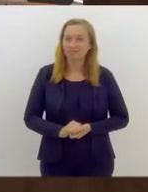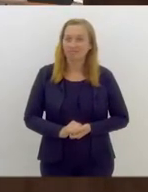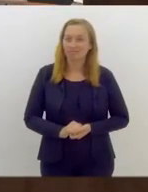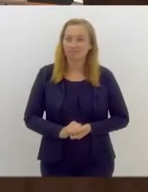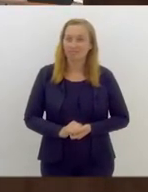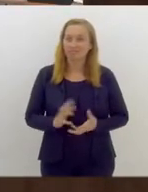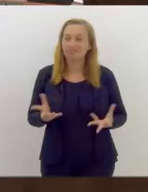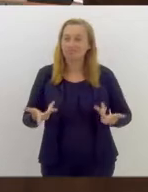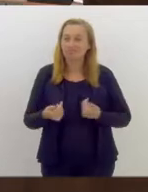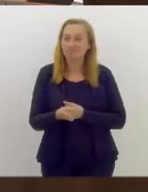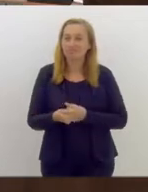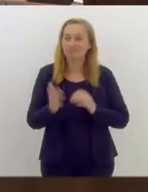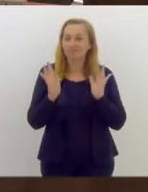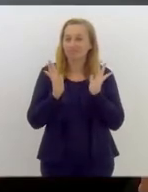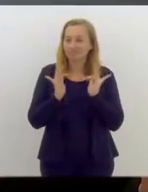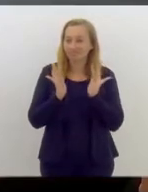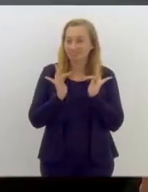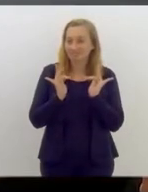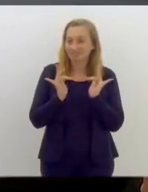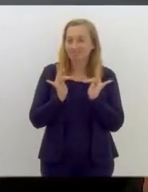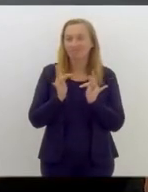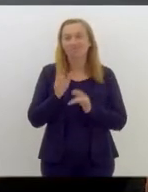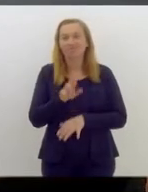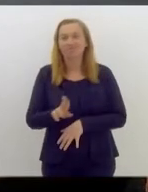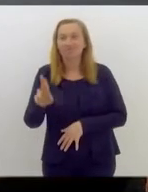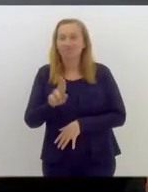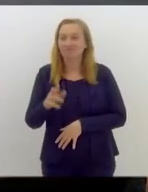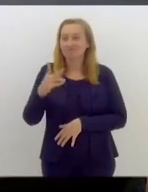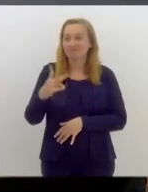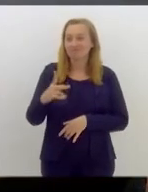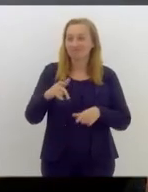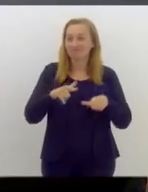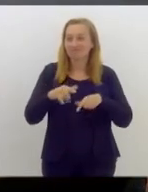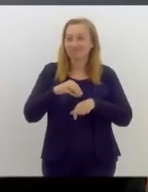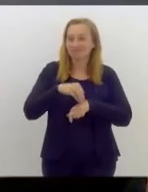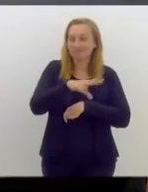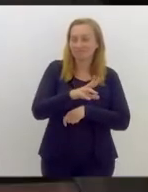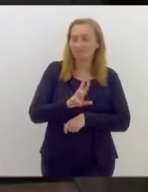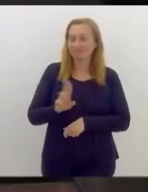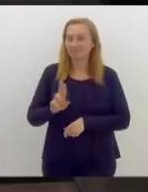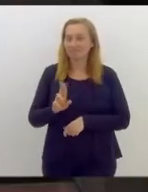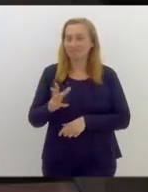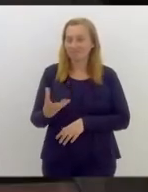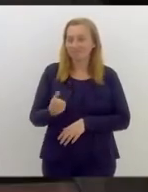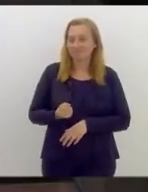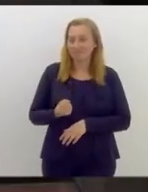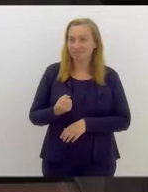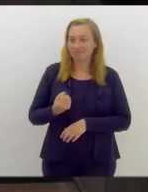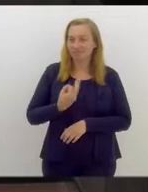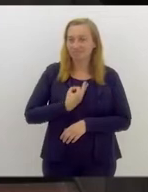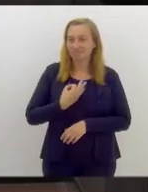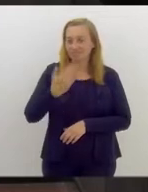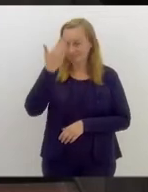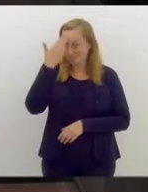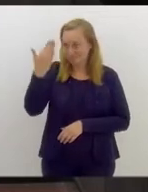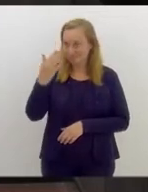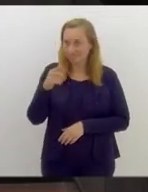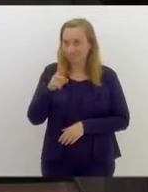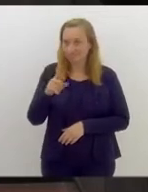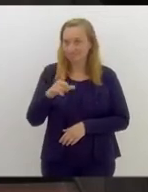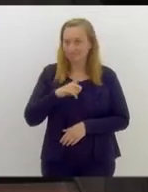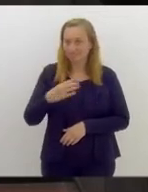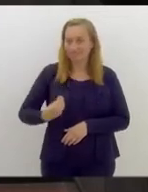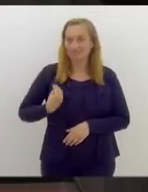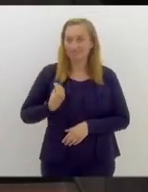e maravilhosa namorada, que usando de sua excessiva bondade indicou meu nome para que eu pudesse receber essa medalha. Obrigado por você existir.